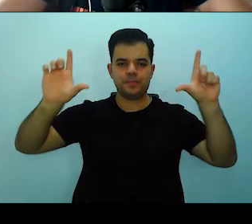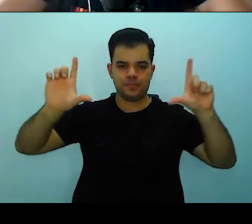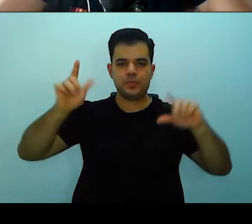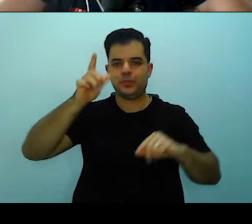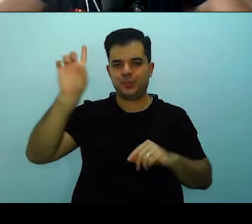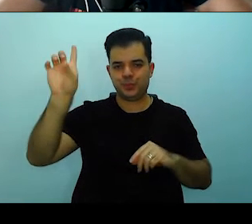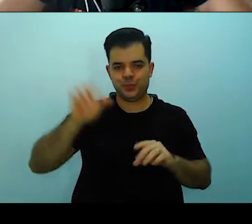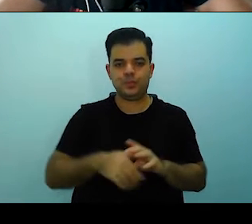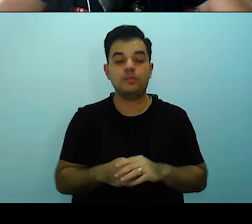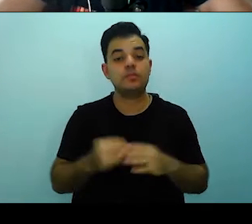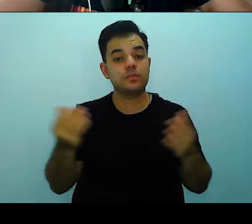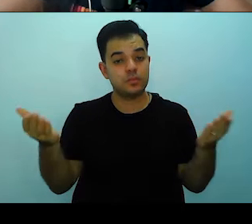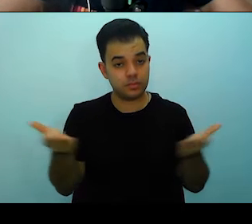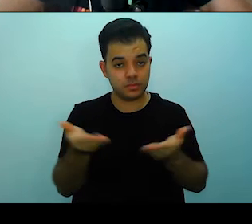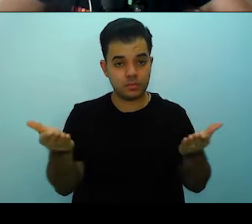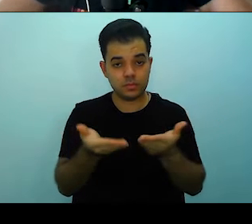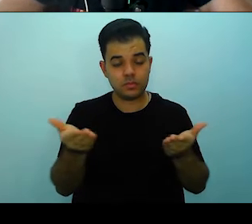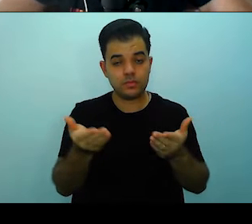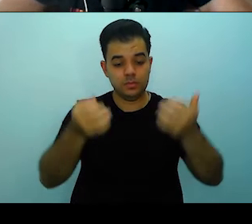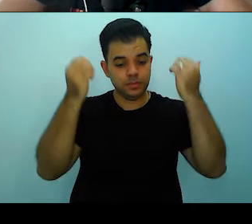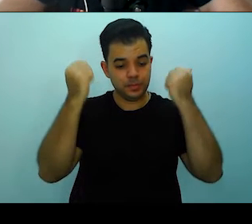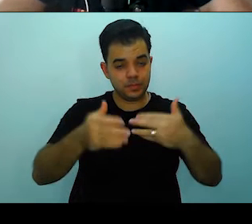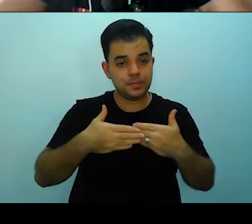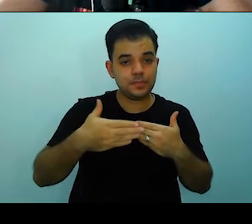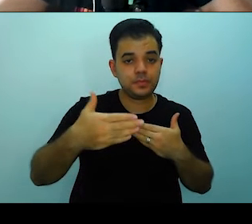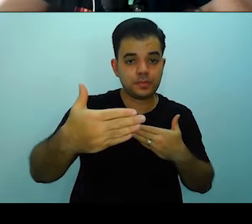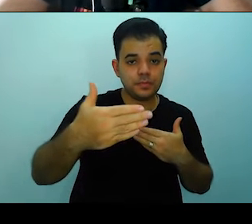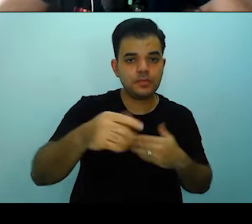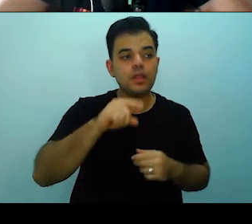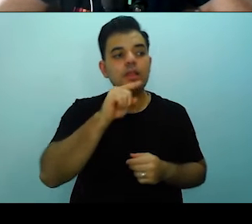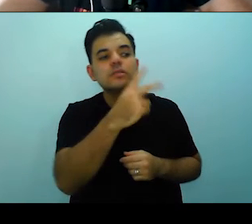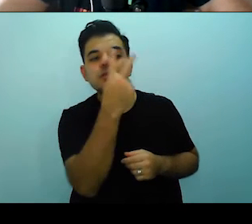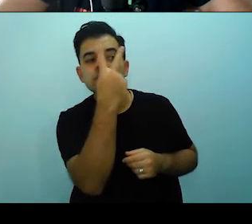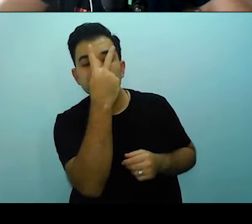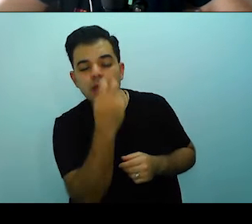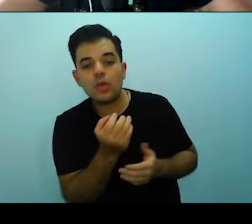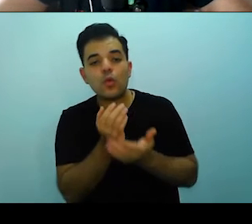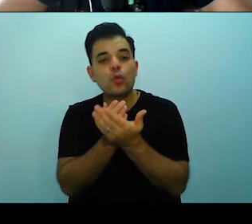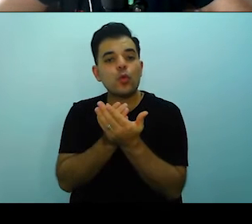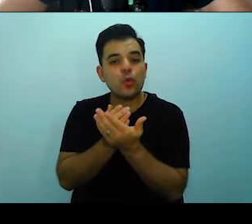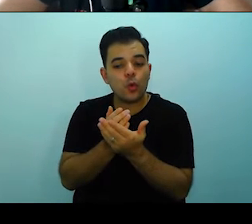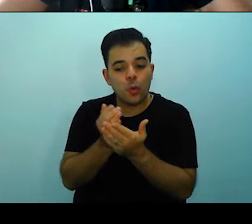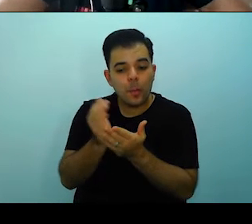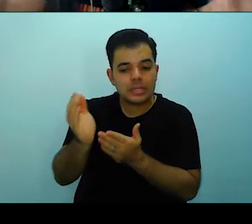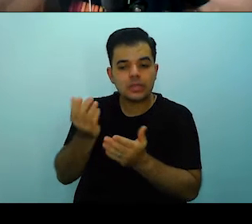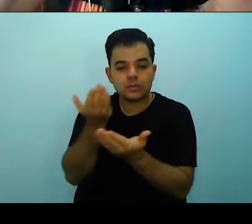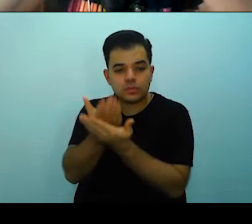Agora, a gente vai falar do que é necessário para uma pessoa cega começar a estudar